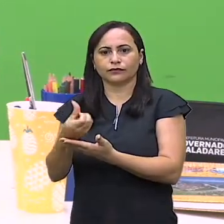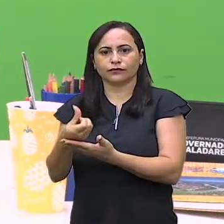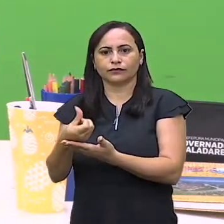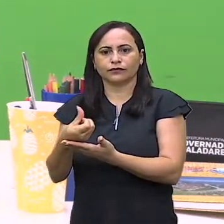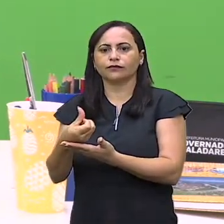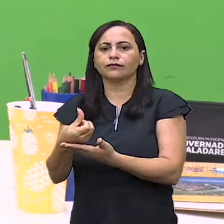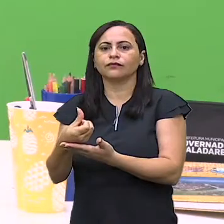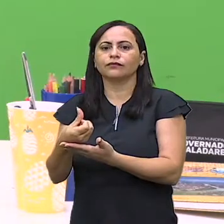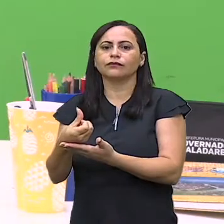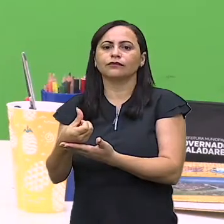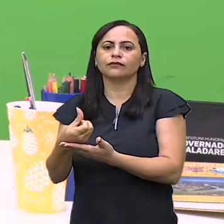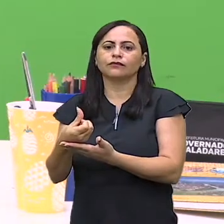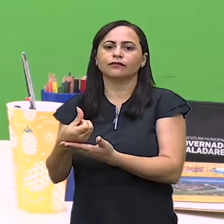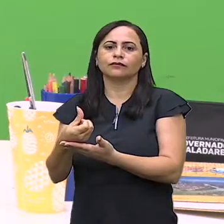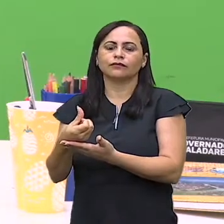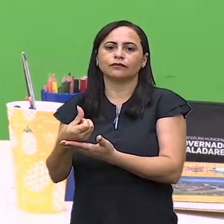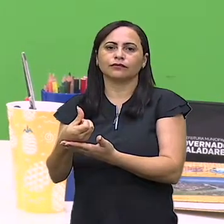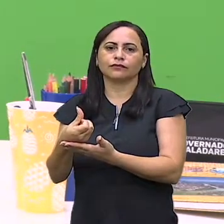seis,